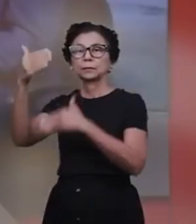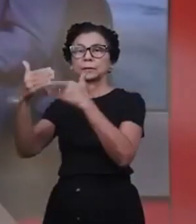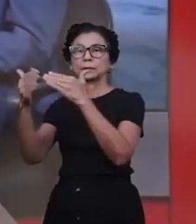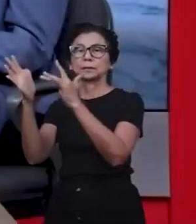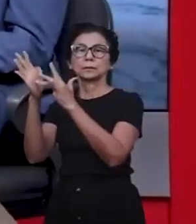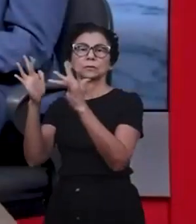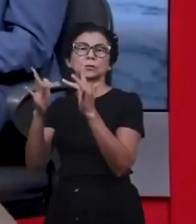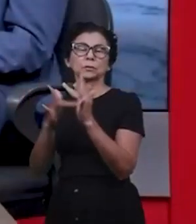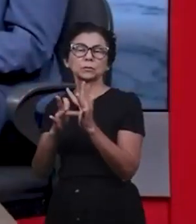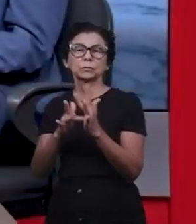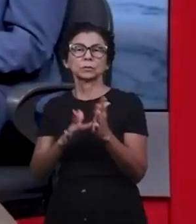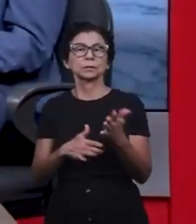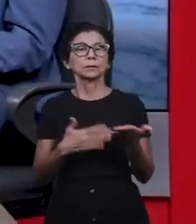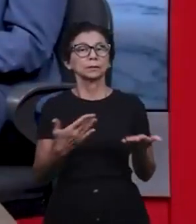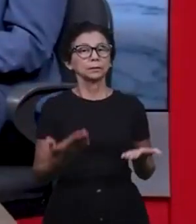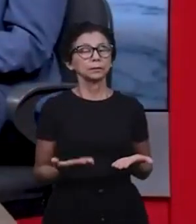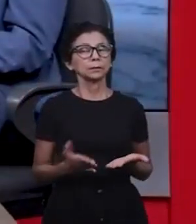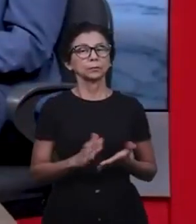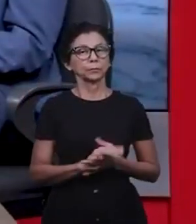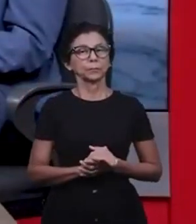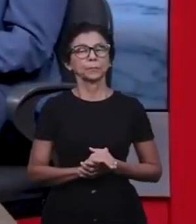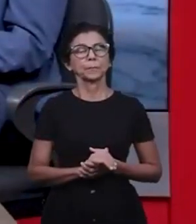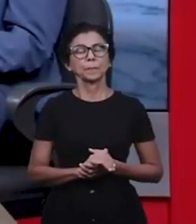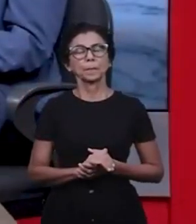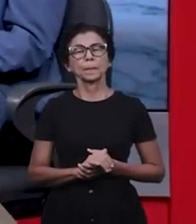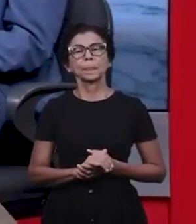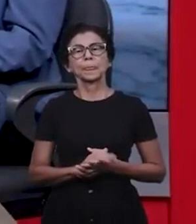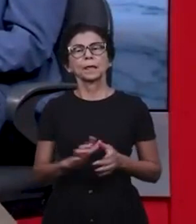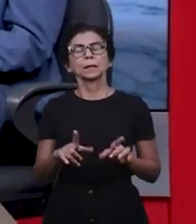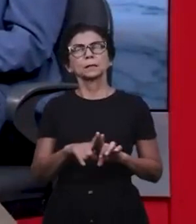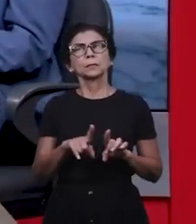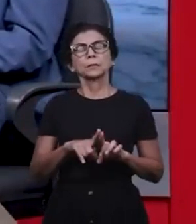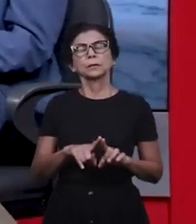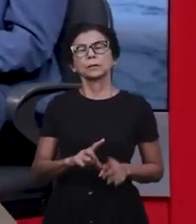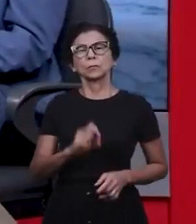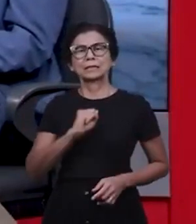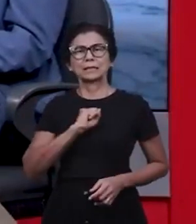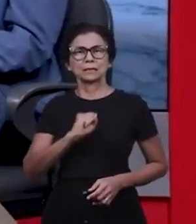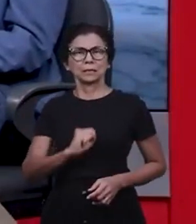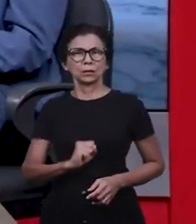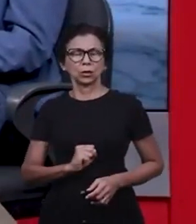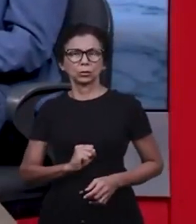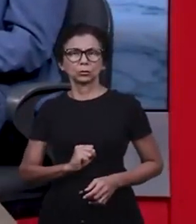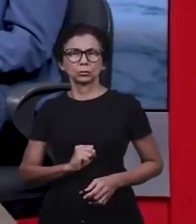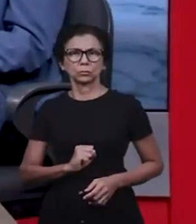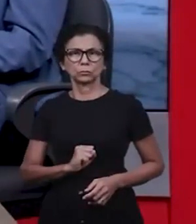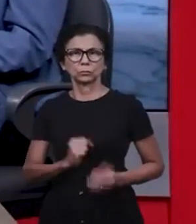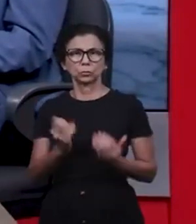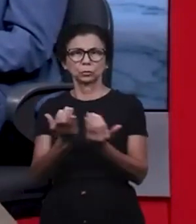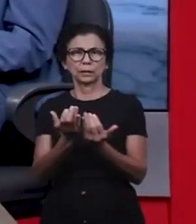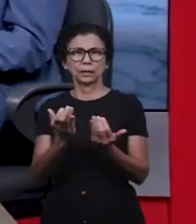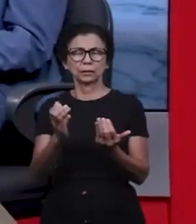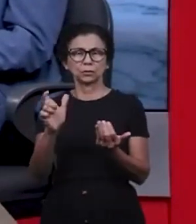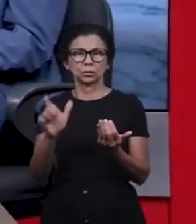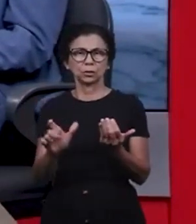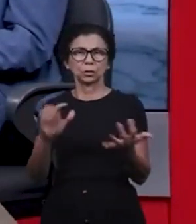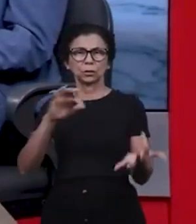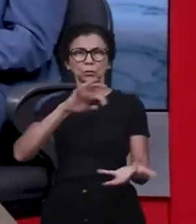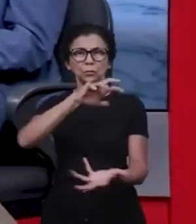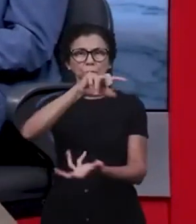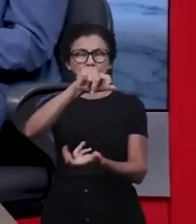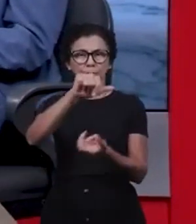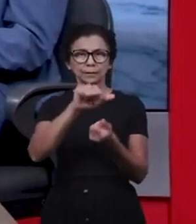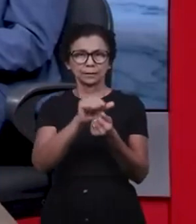igreja, nós temos acesso a esse sacerdócio universal do crente, é pelo sangue de Jesus tem acesso. O Amadeu já falou muito bem sobre isso. A questão da